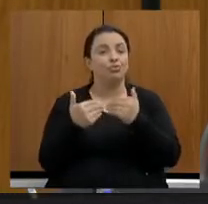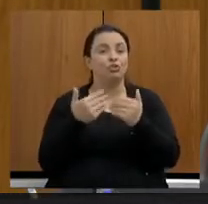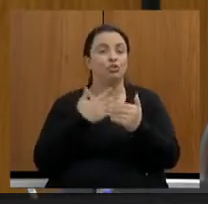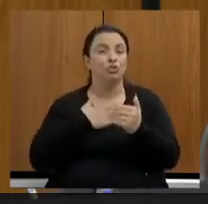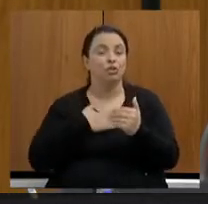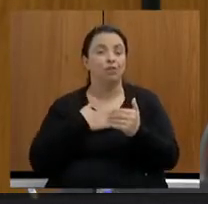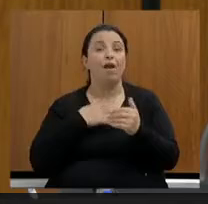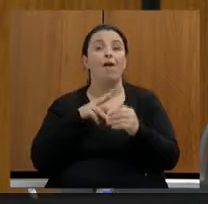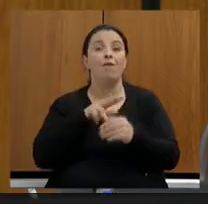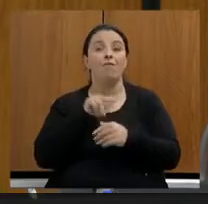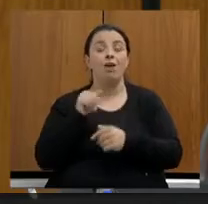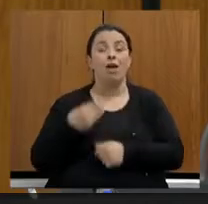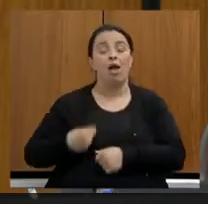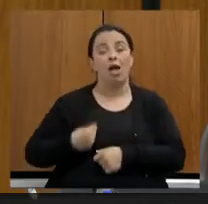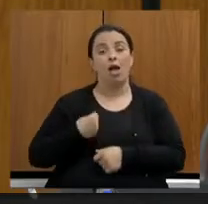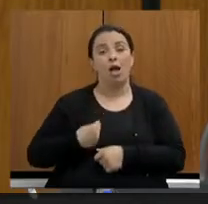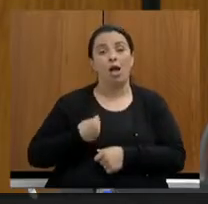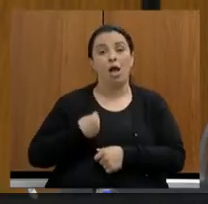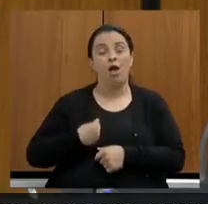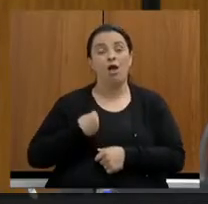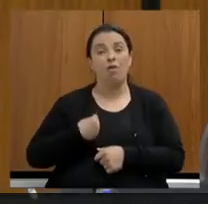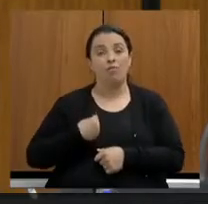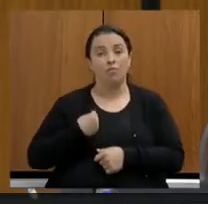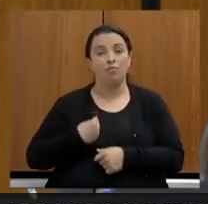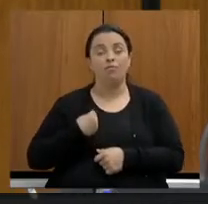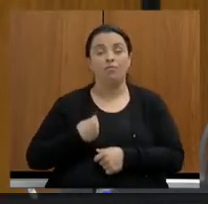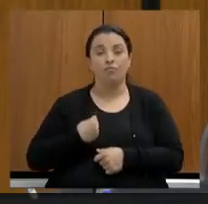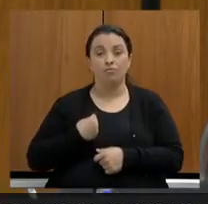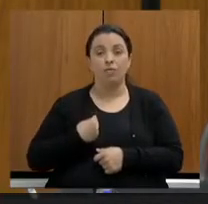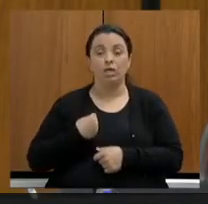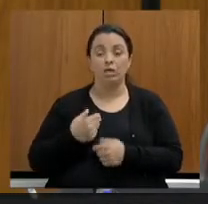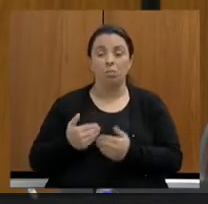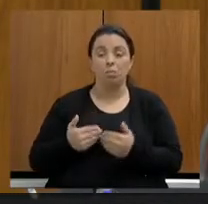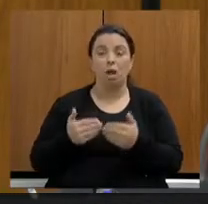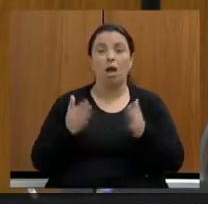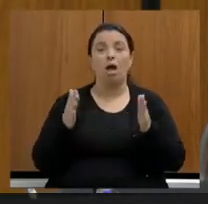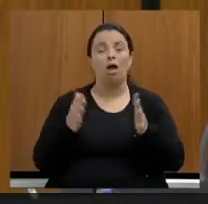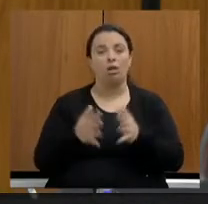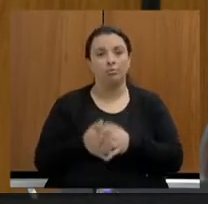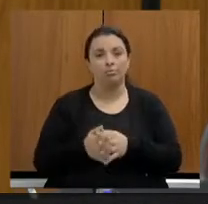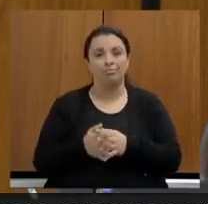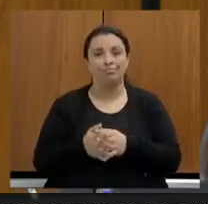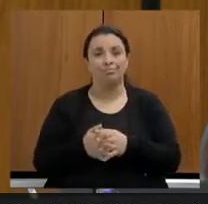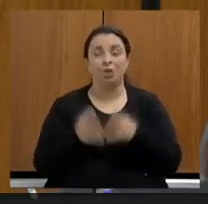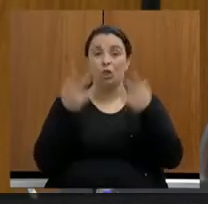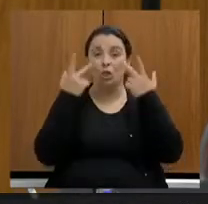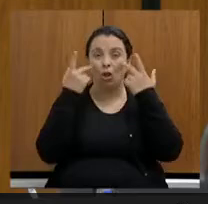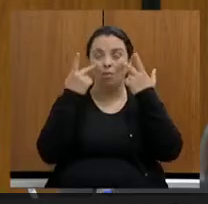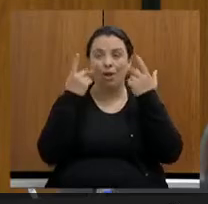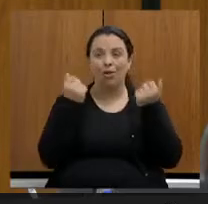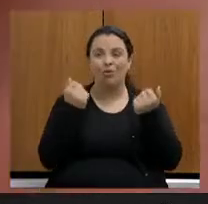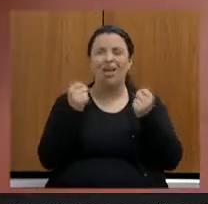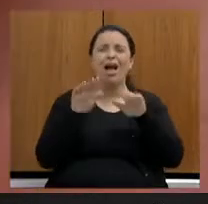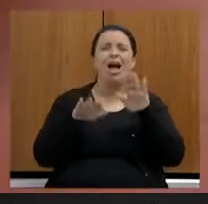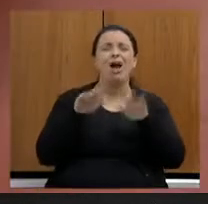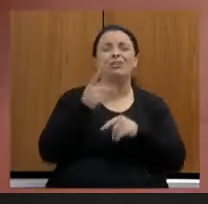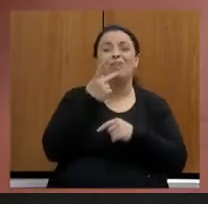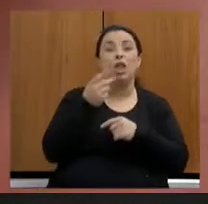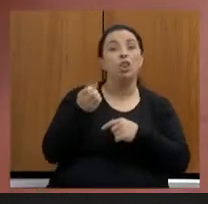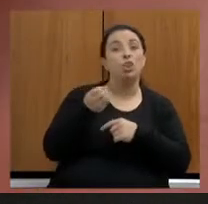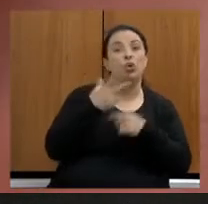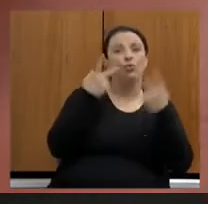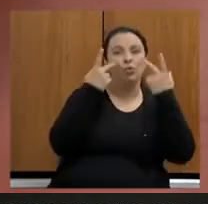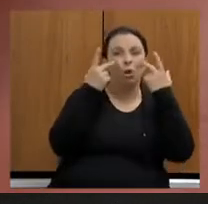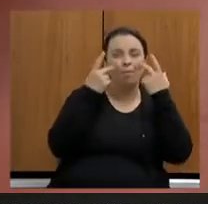retornando a nossa vida a nossa vida normal que tem gente que fala esse é o novo normal não é isso aí vai